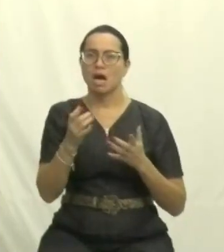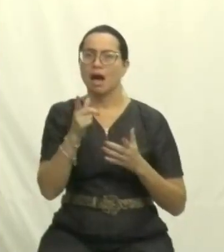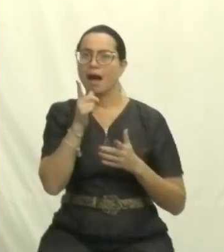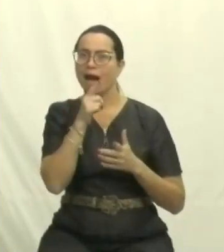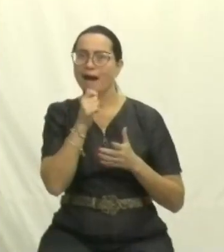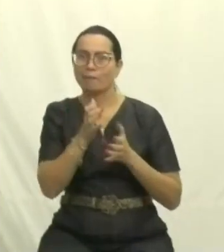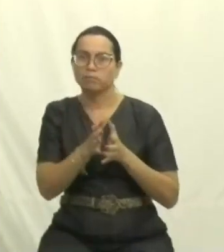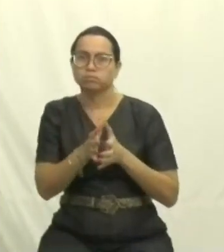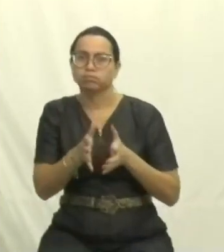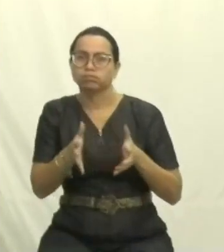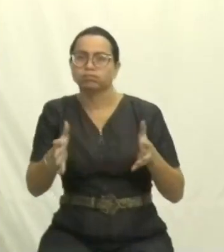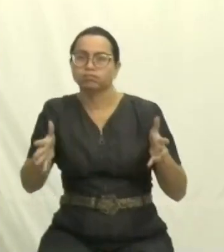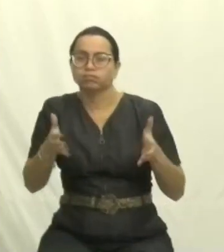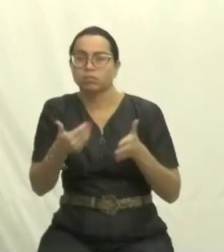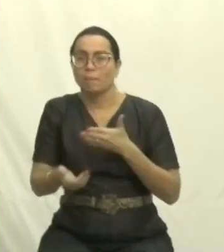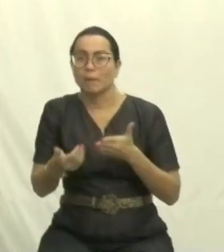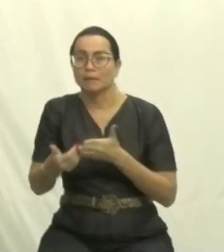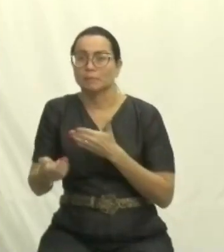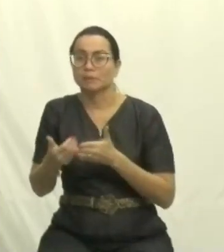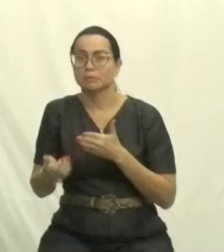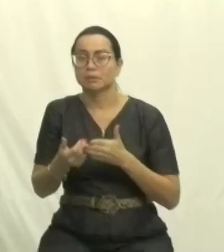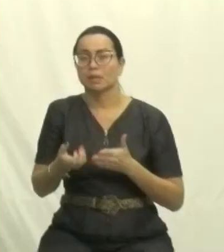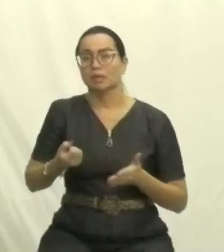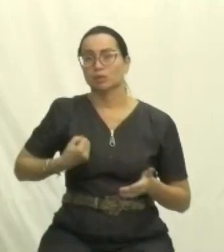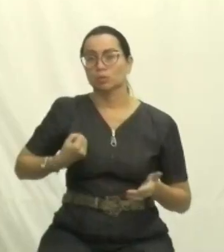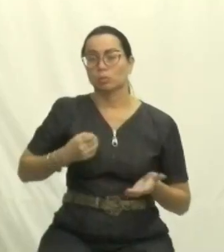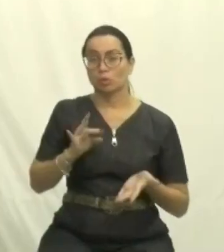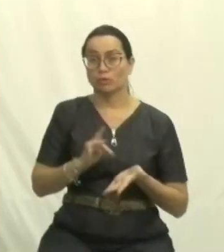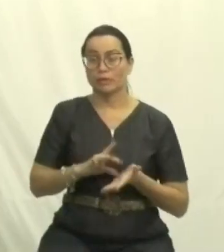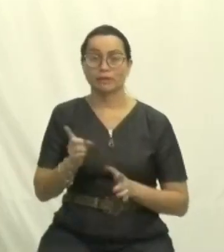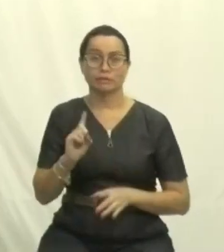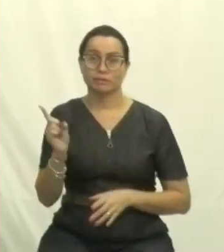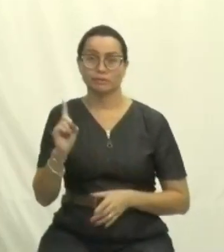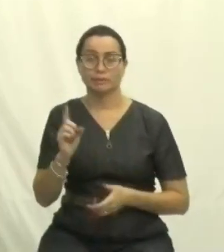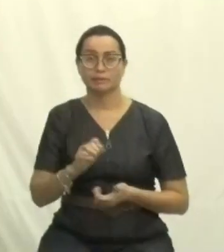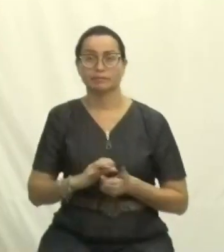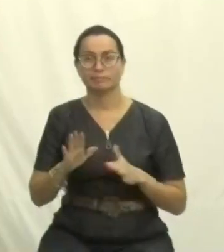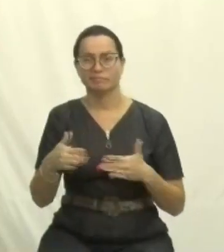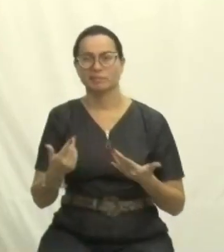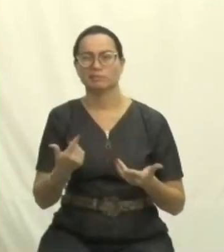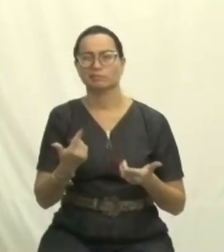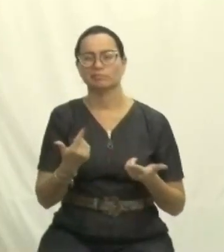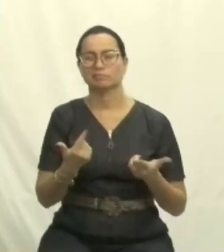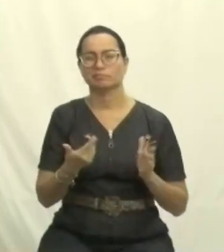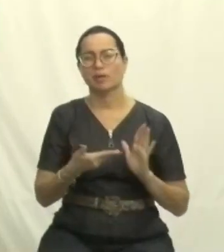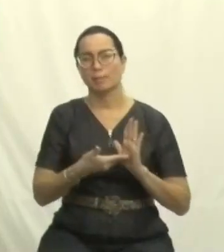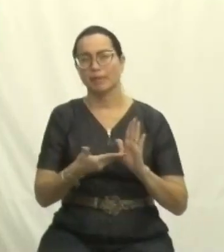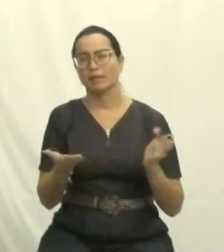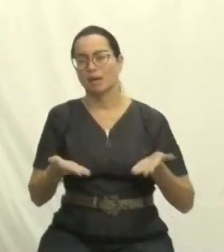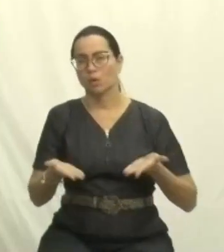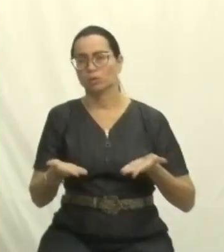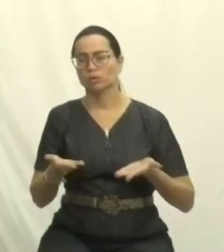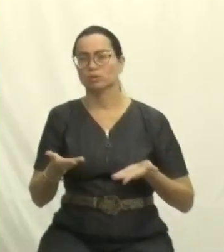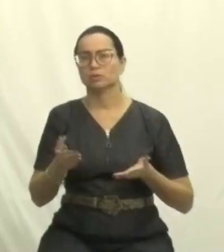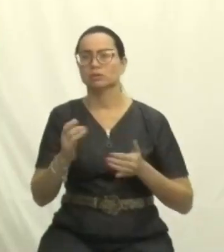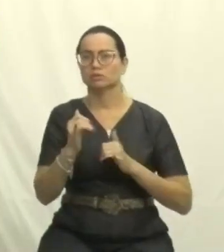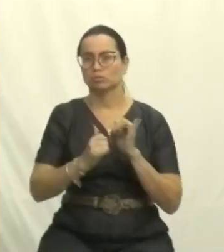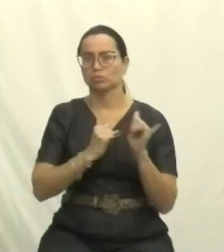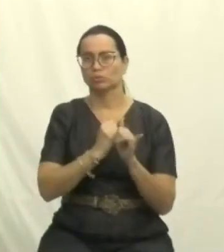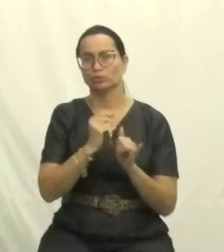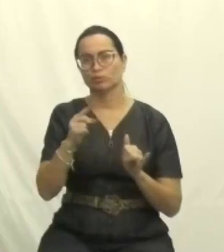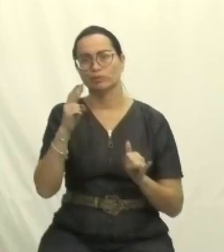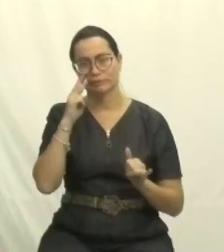o número que apresentou na semana passada não é um número real. Então, algumas situações apresentadas hoje que estão disponíveis no YouTube da Câmara,